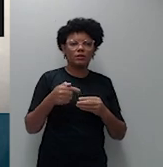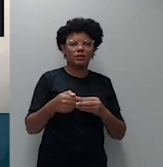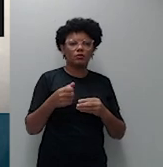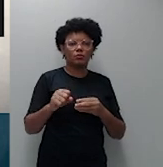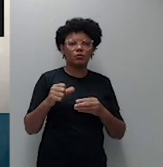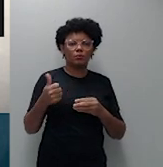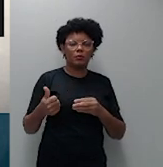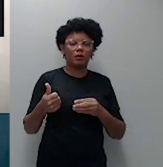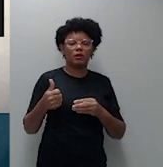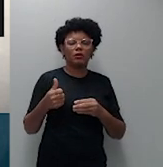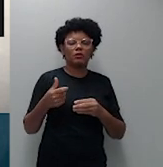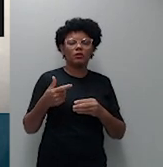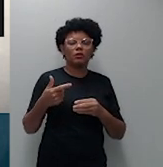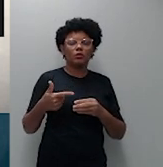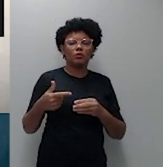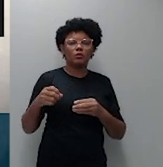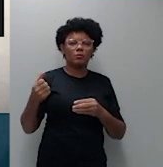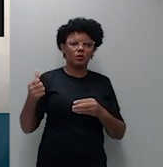4591/64